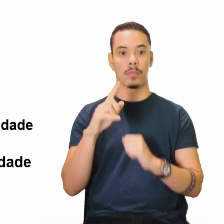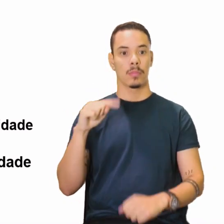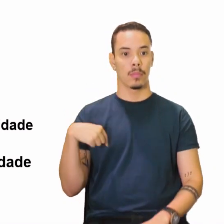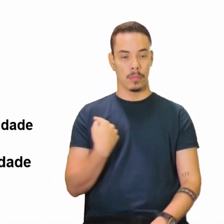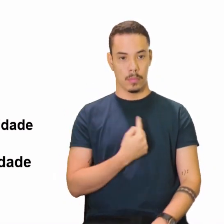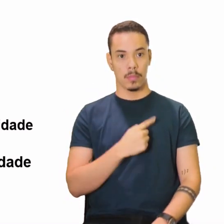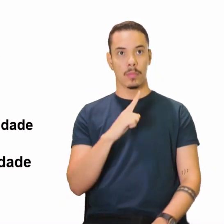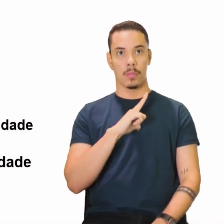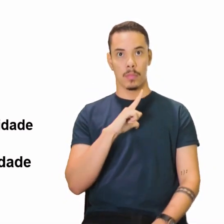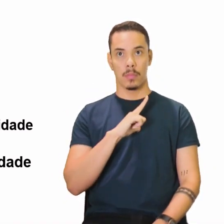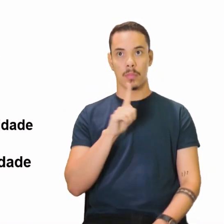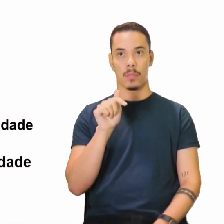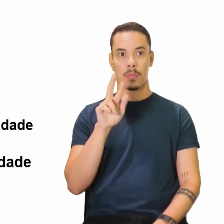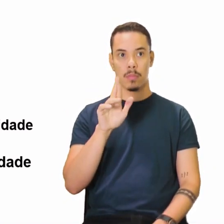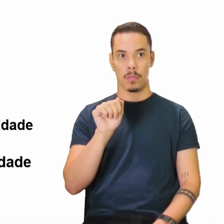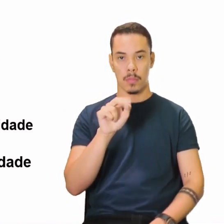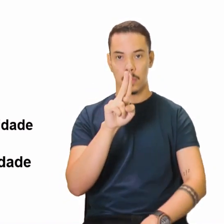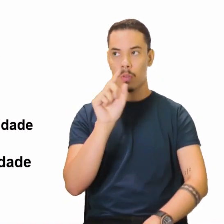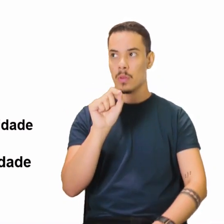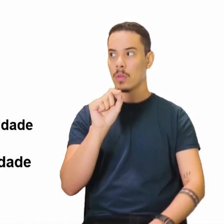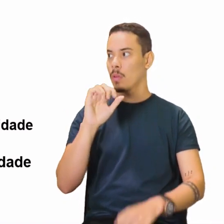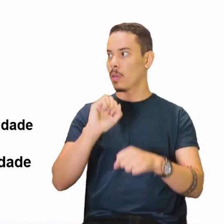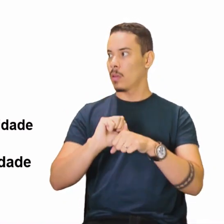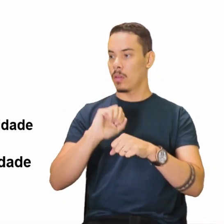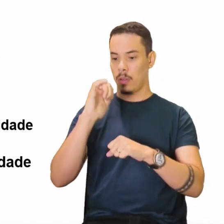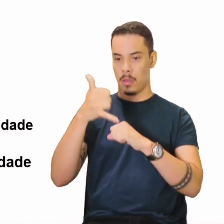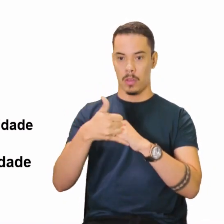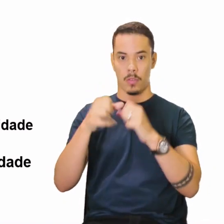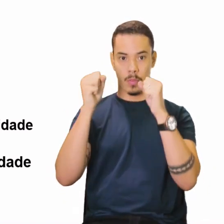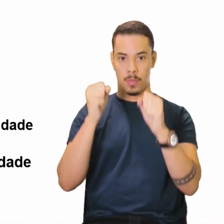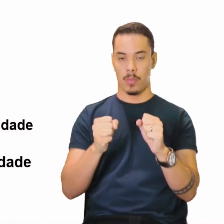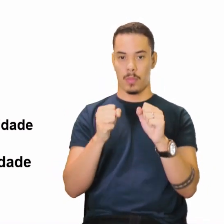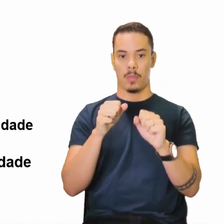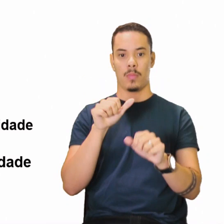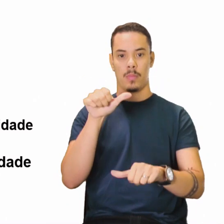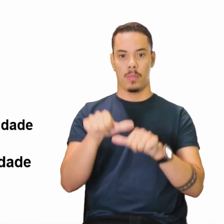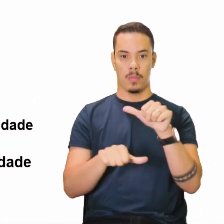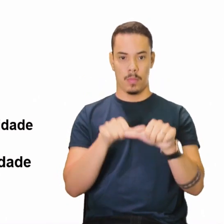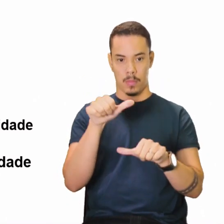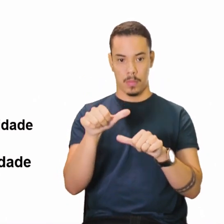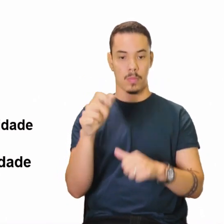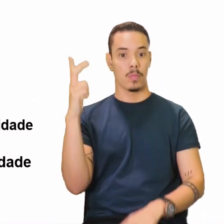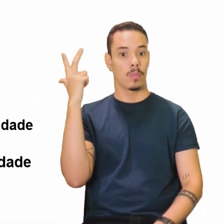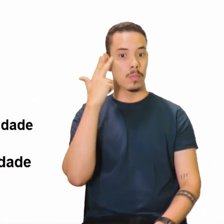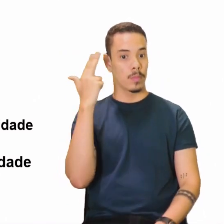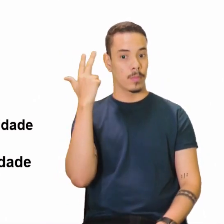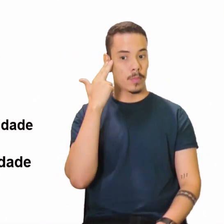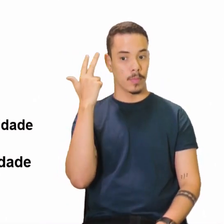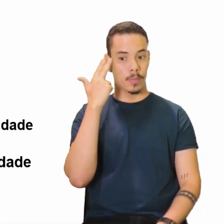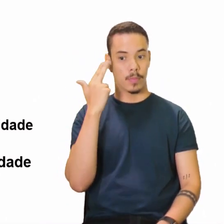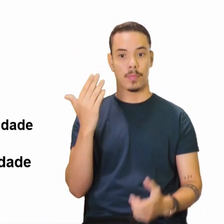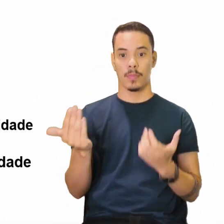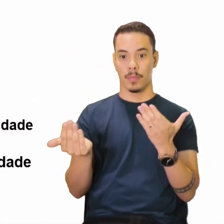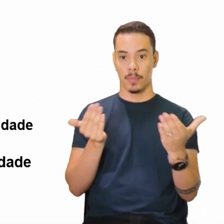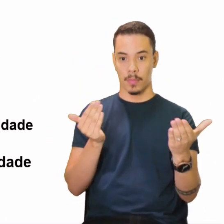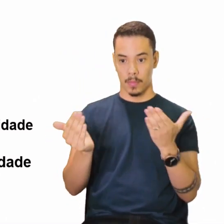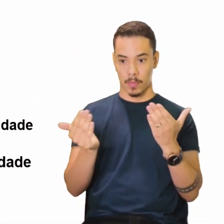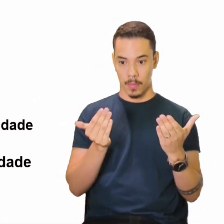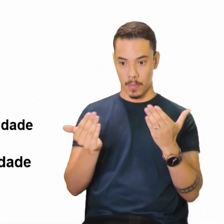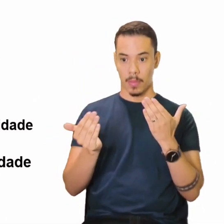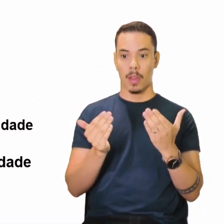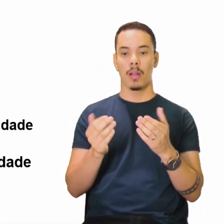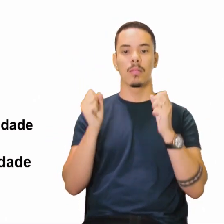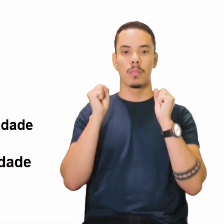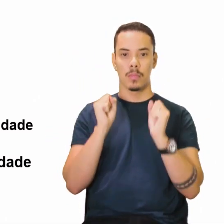ter aqui, esse adjetivo, ele pode flexionar no grau normal, comparativo, que